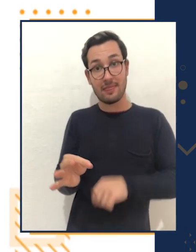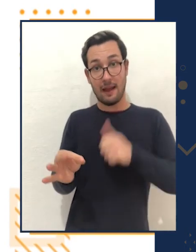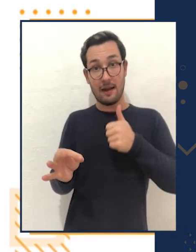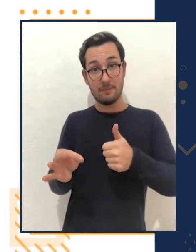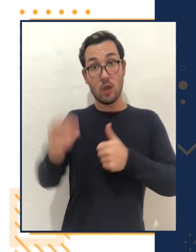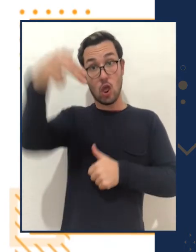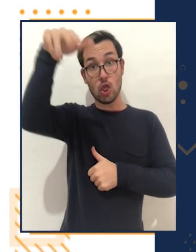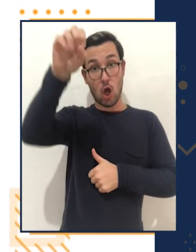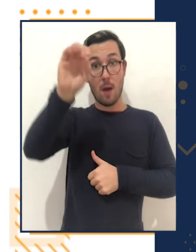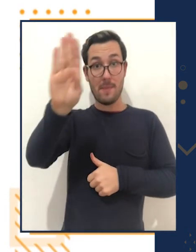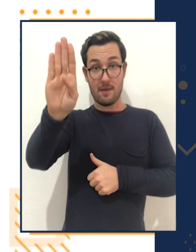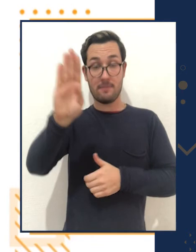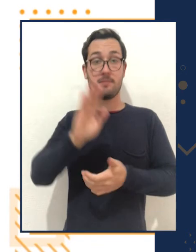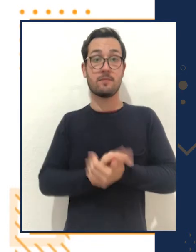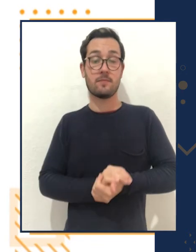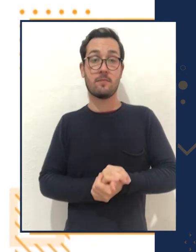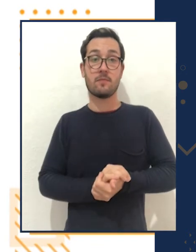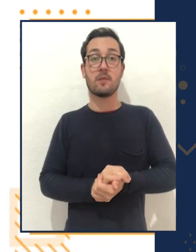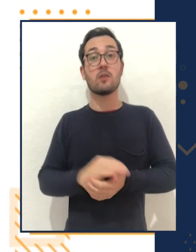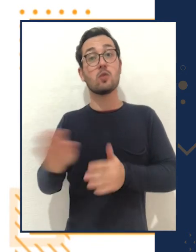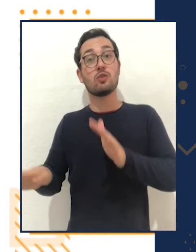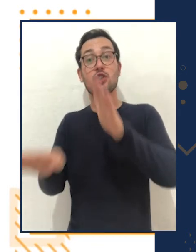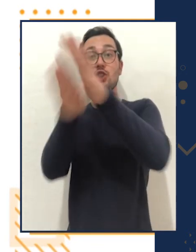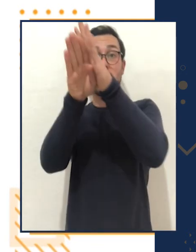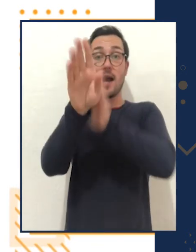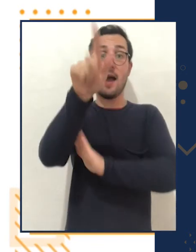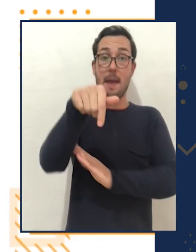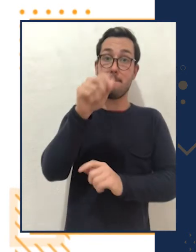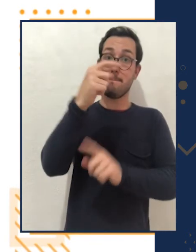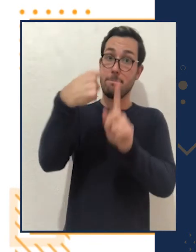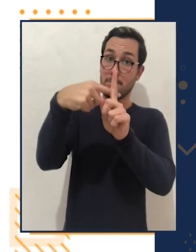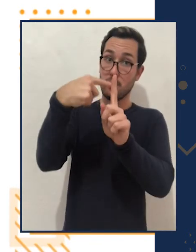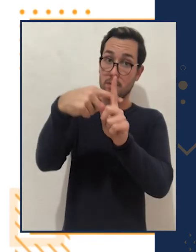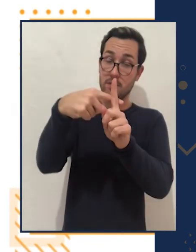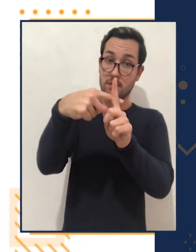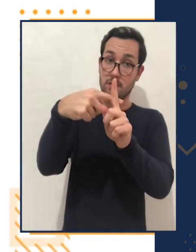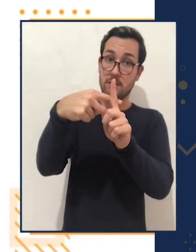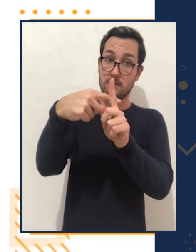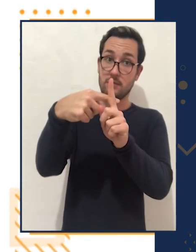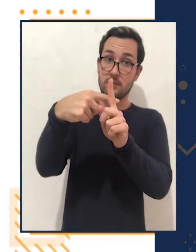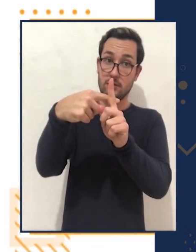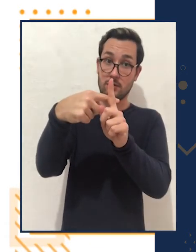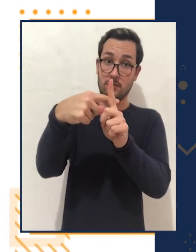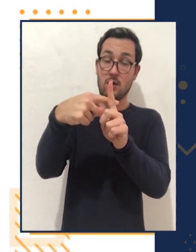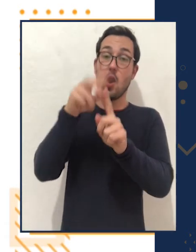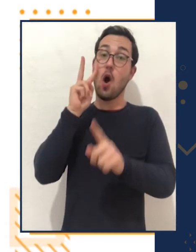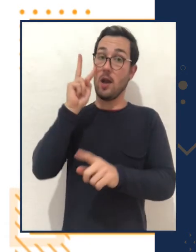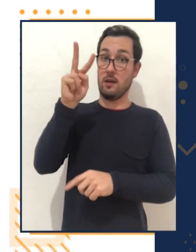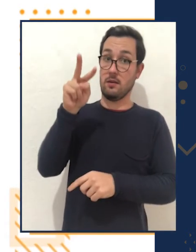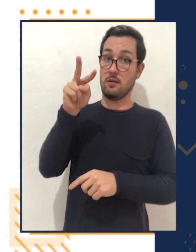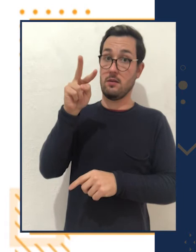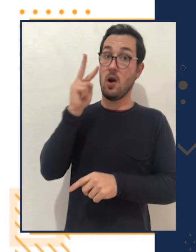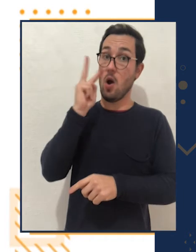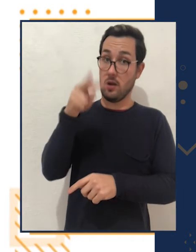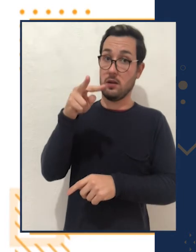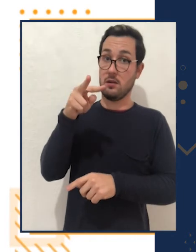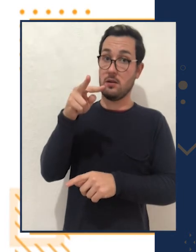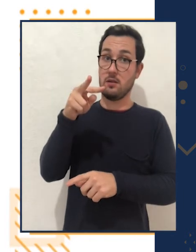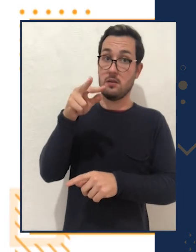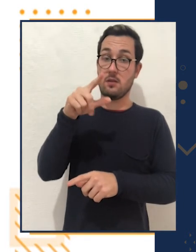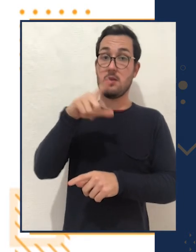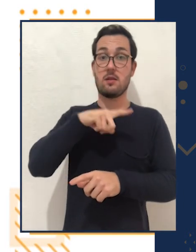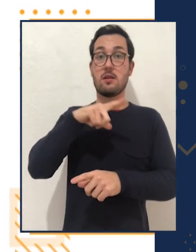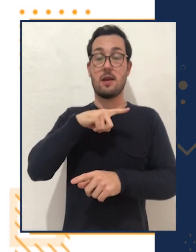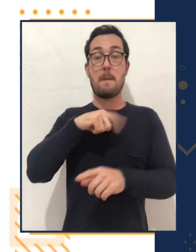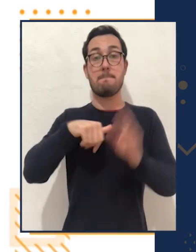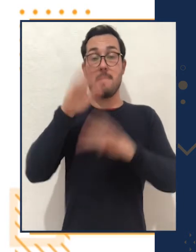a gente tinha visto antes que tem o nó B e o nó F, que existem aqui nesse circuito, certo? Então, essa corrente 1